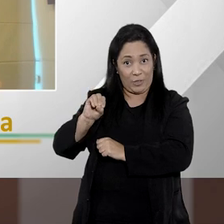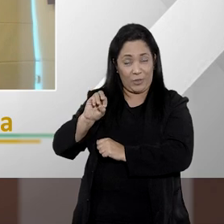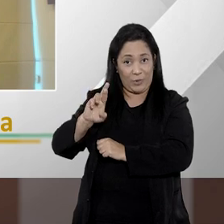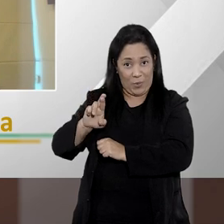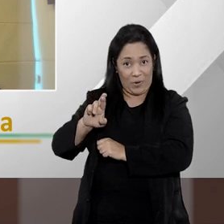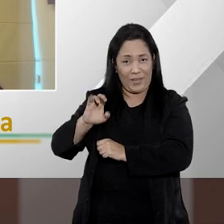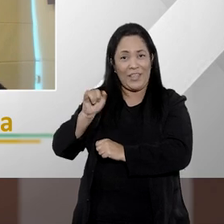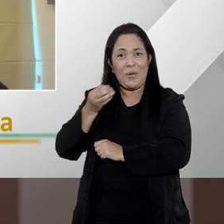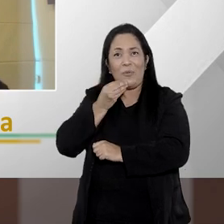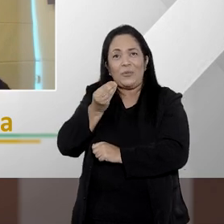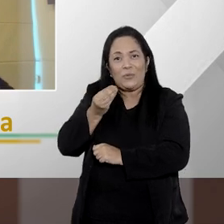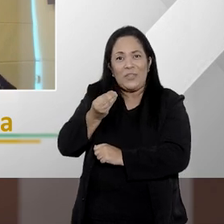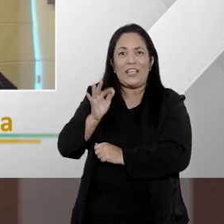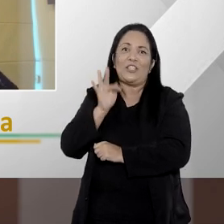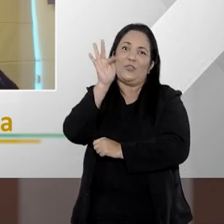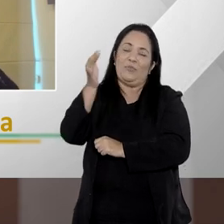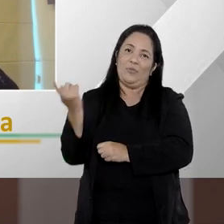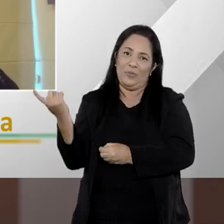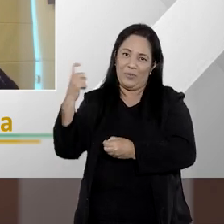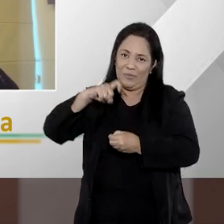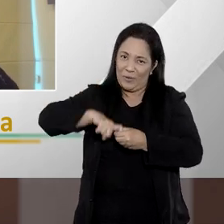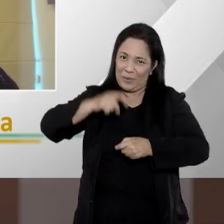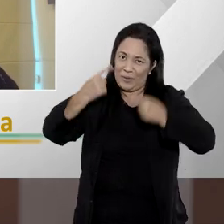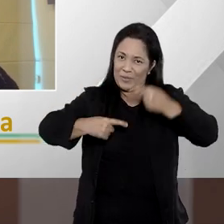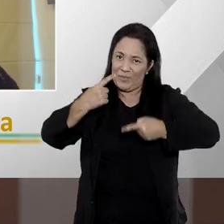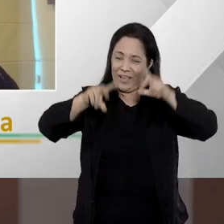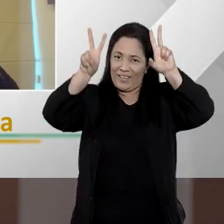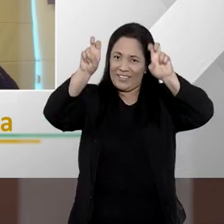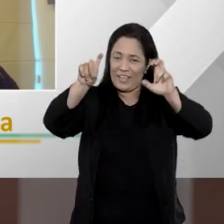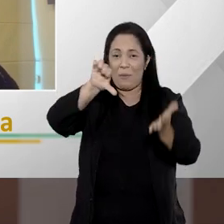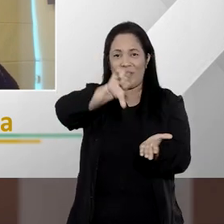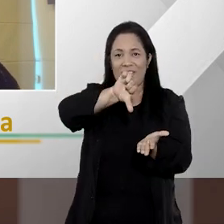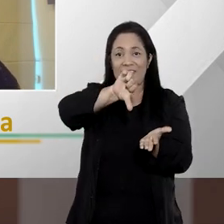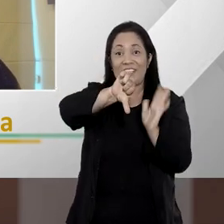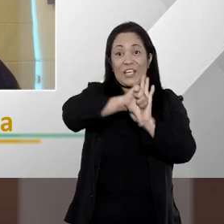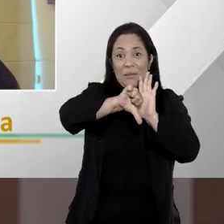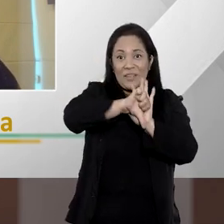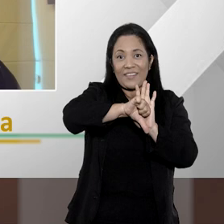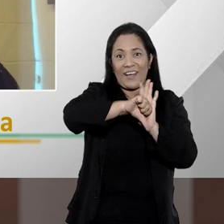para conversar mais sobre temas criminais variados.